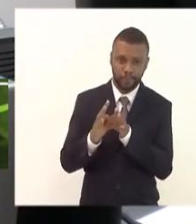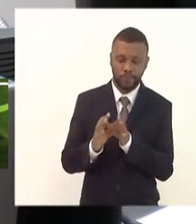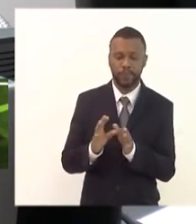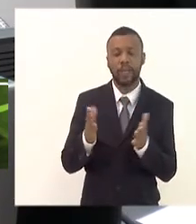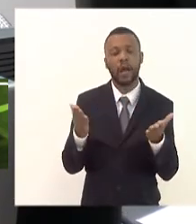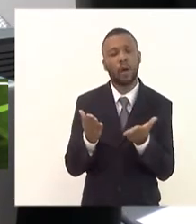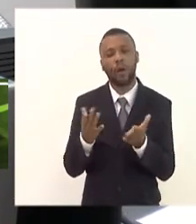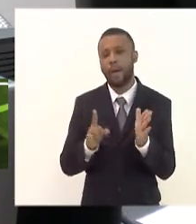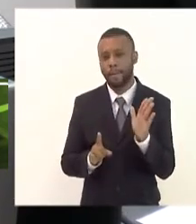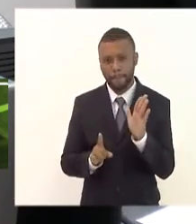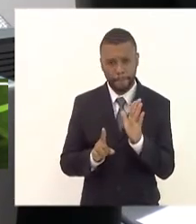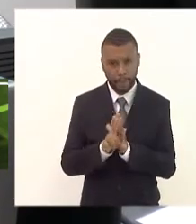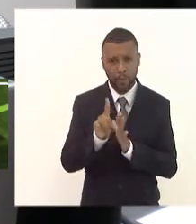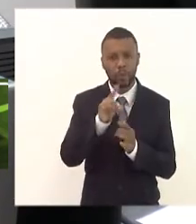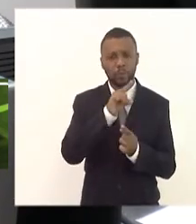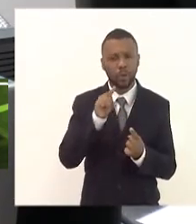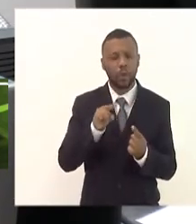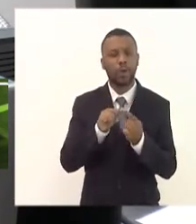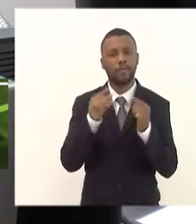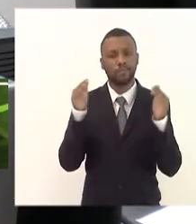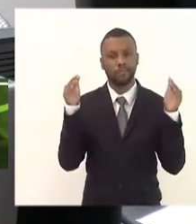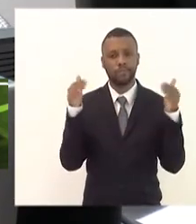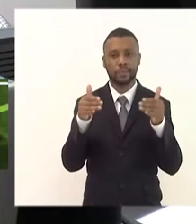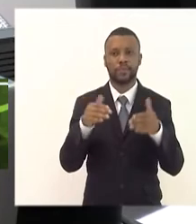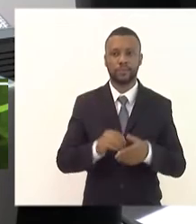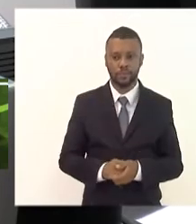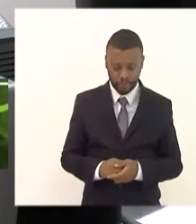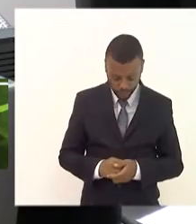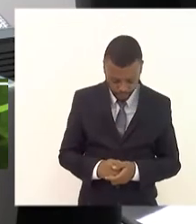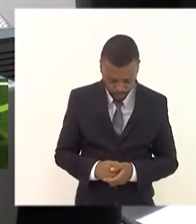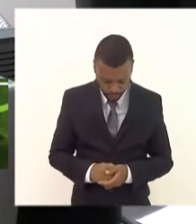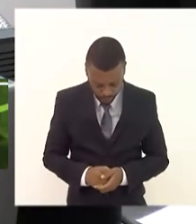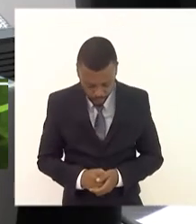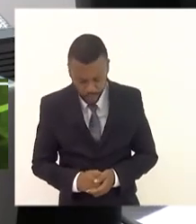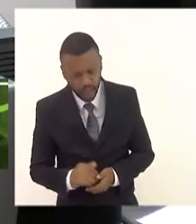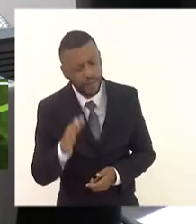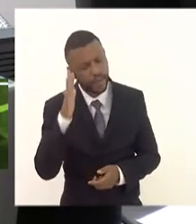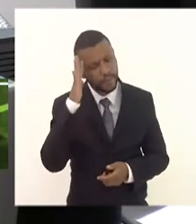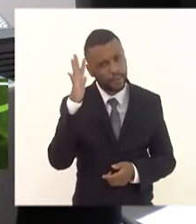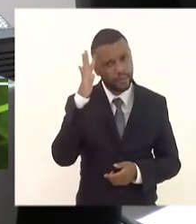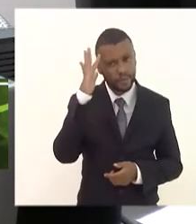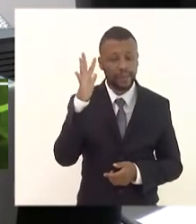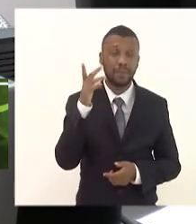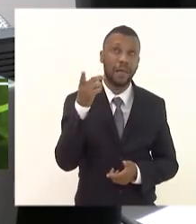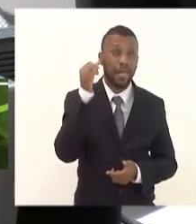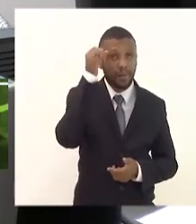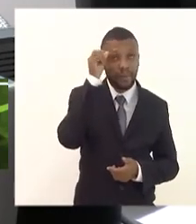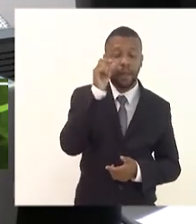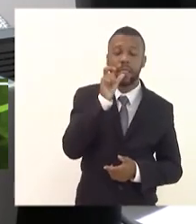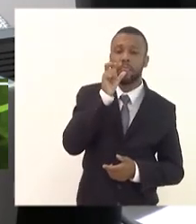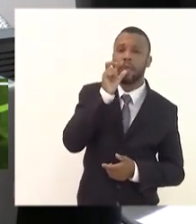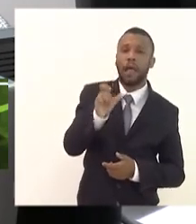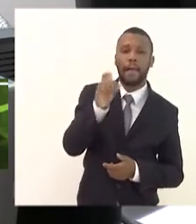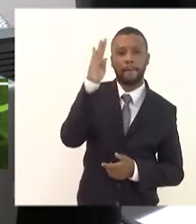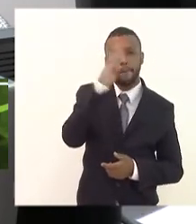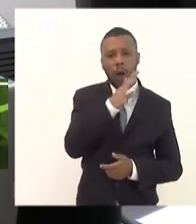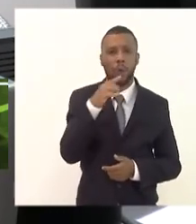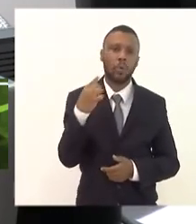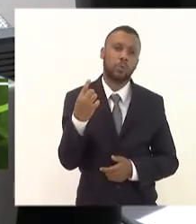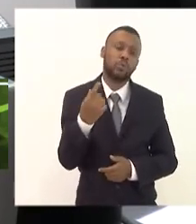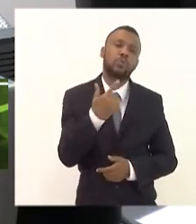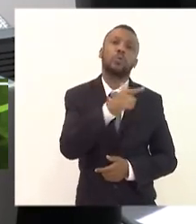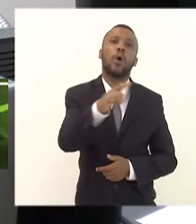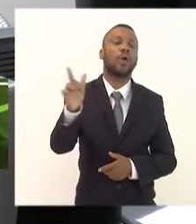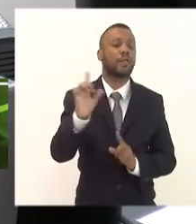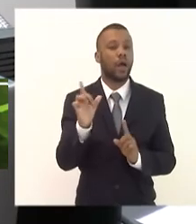pergunta objetiva. Imagine, para não falar mal dos outros, falar mal da gente mesmo,